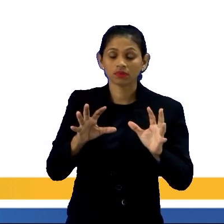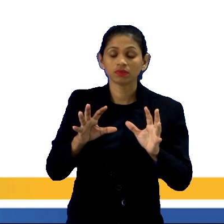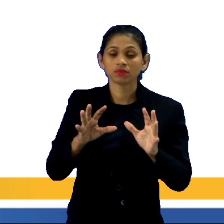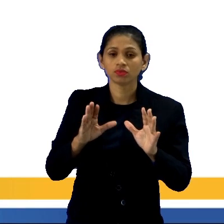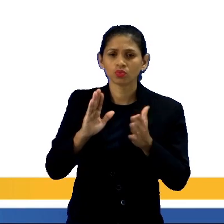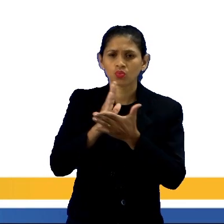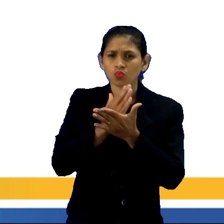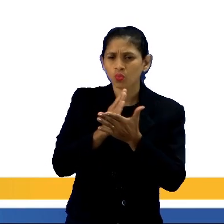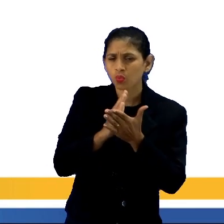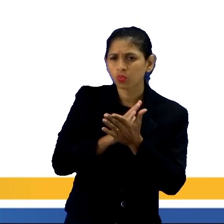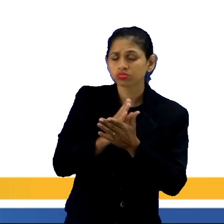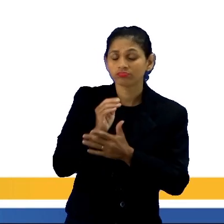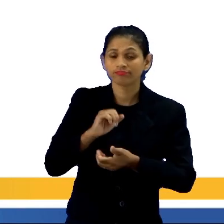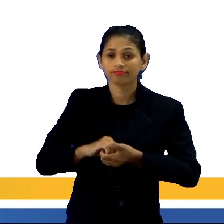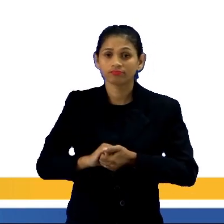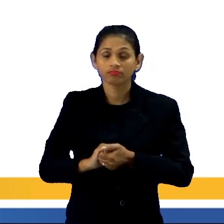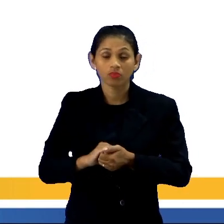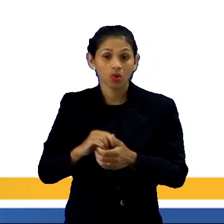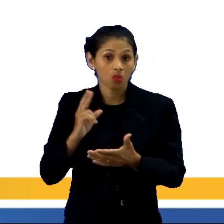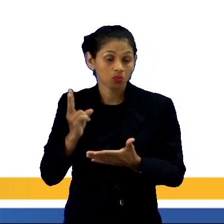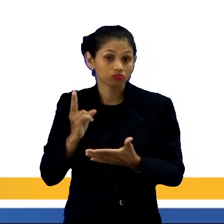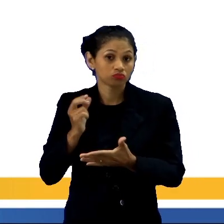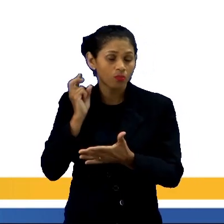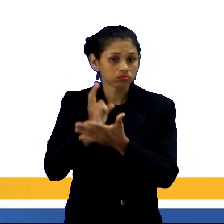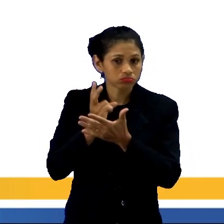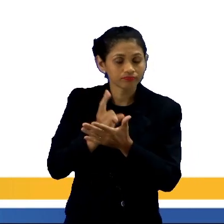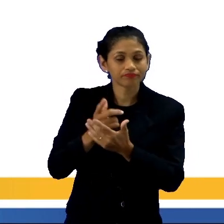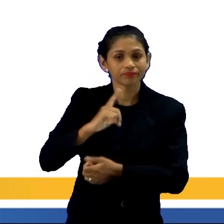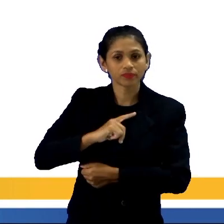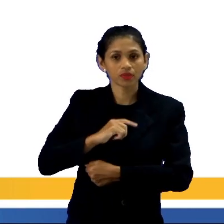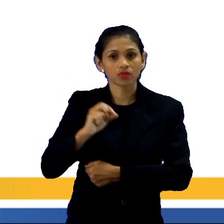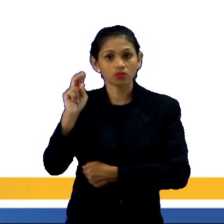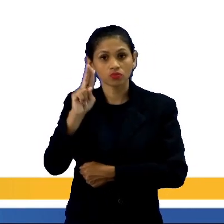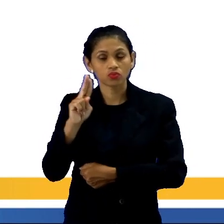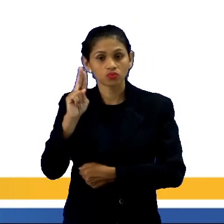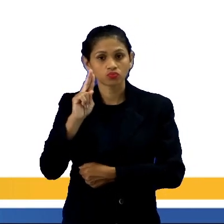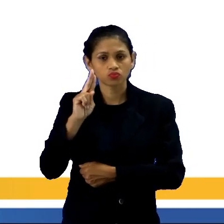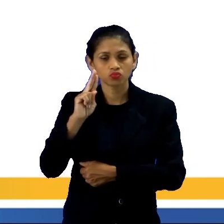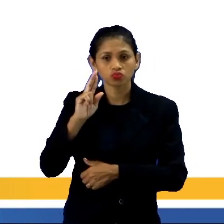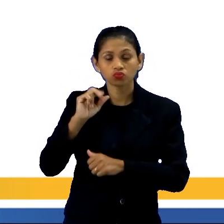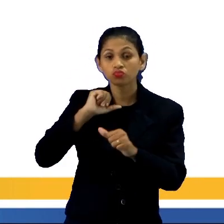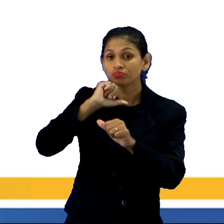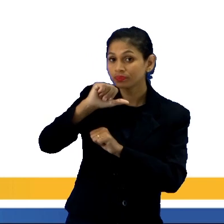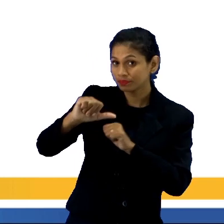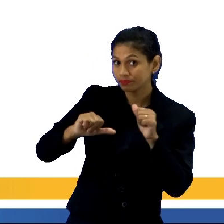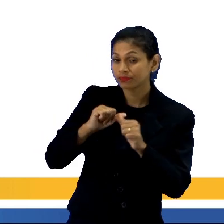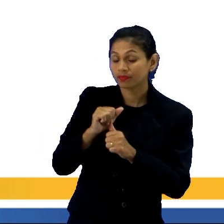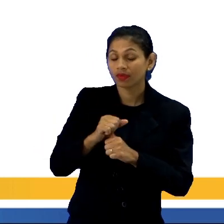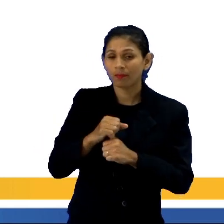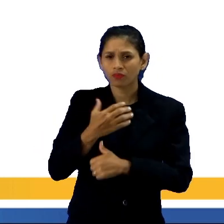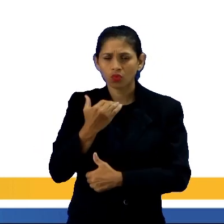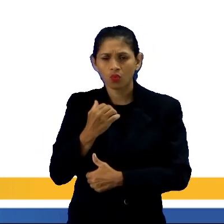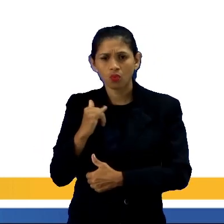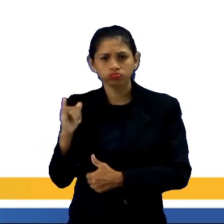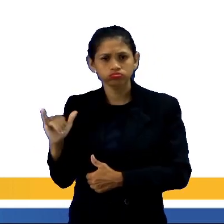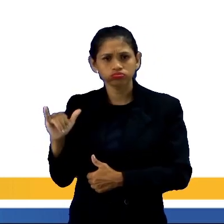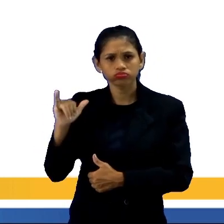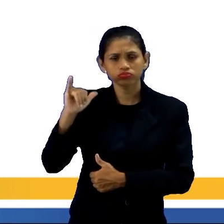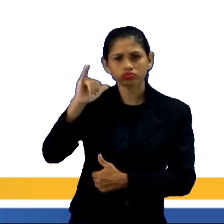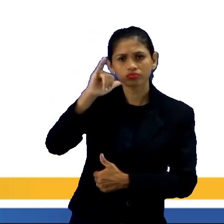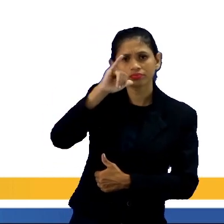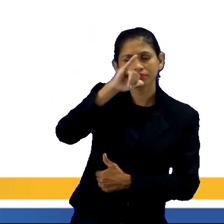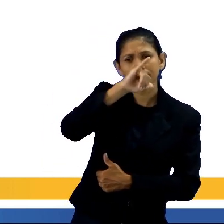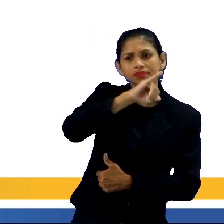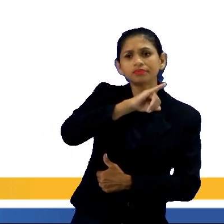humanas. Quase sempre tem seu uso desvirtuado. Peguemos o avião, por exemplo, de Santos